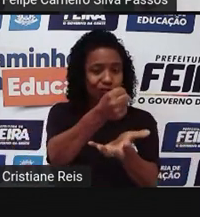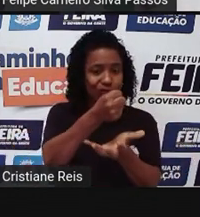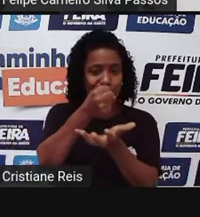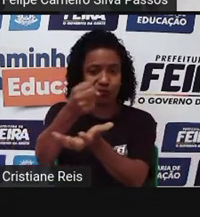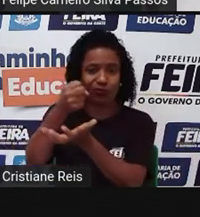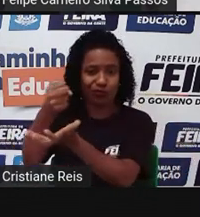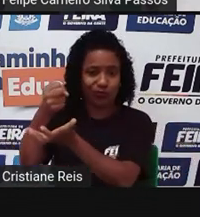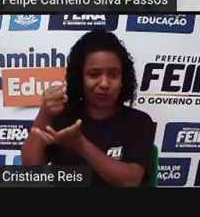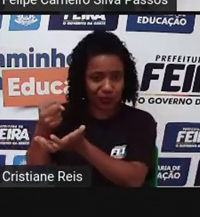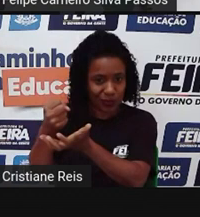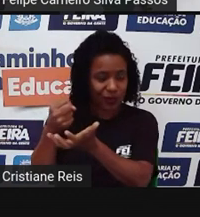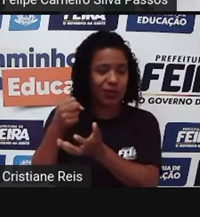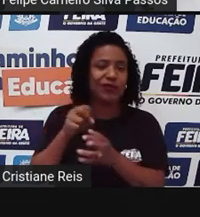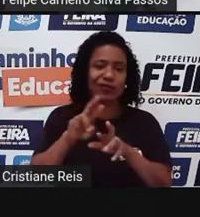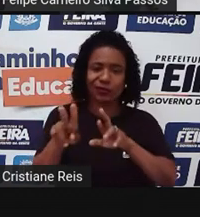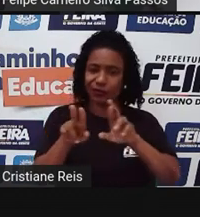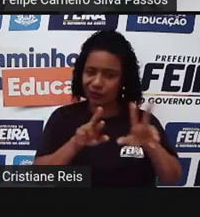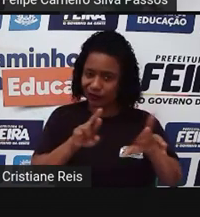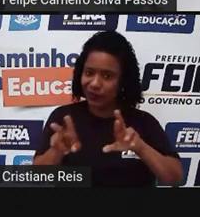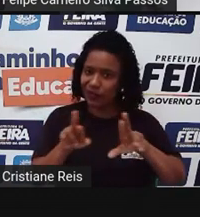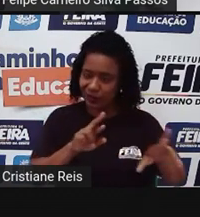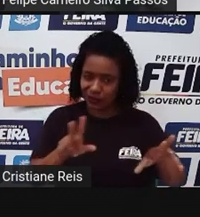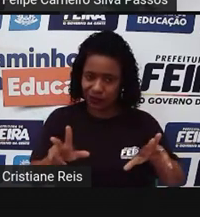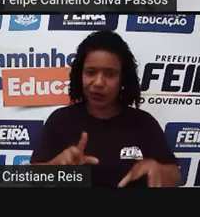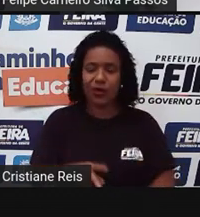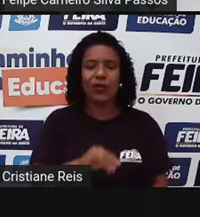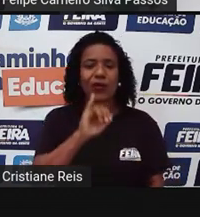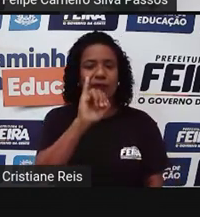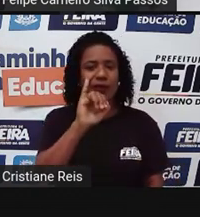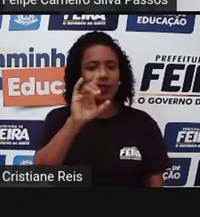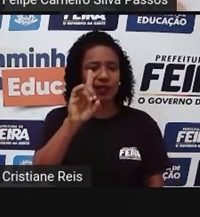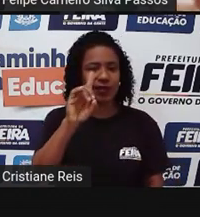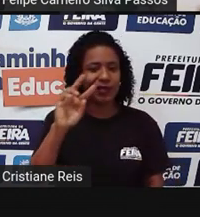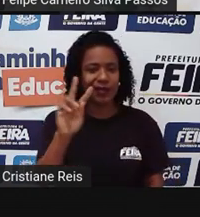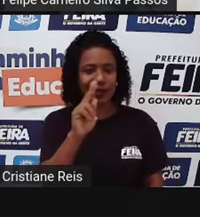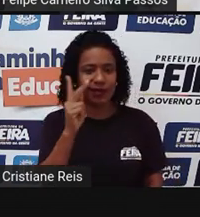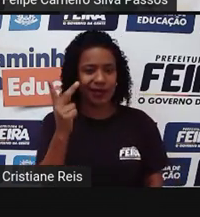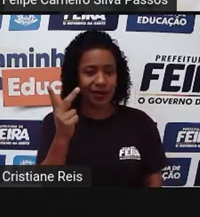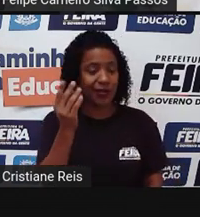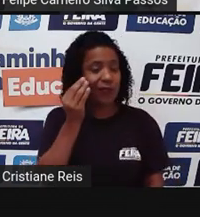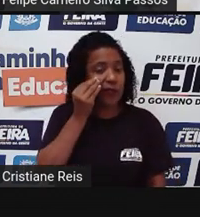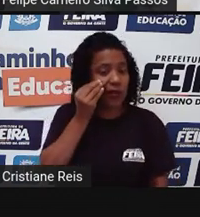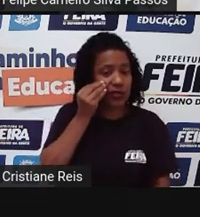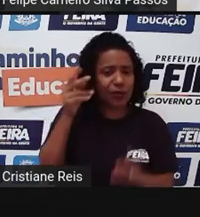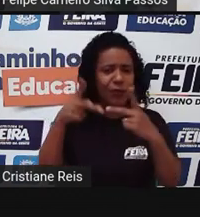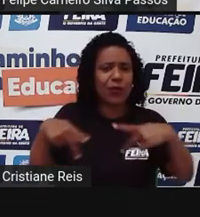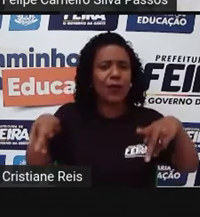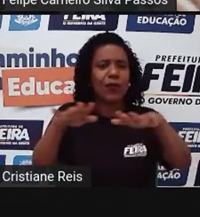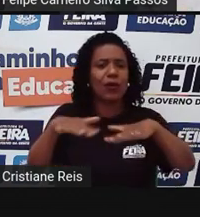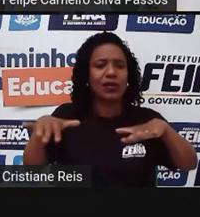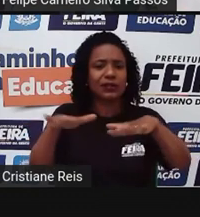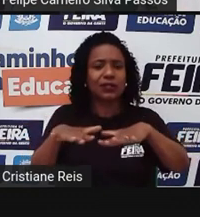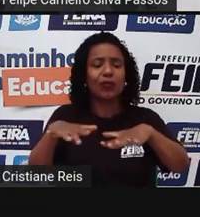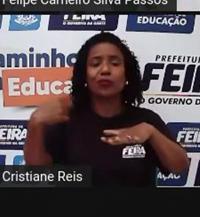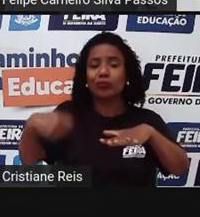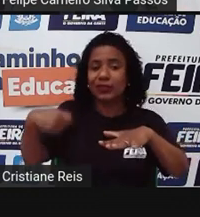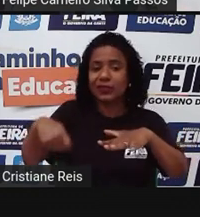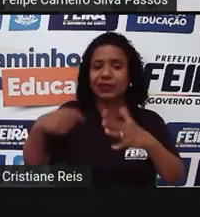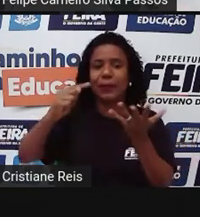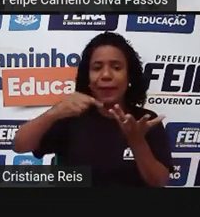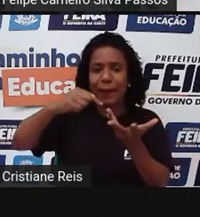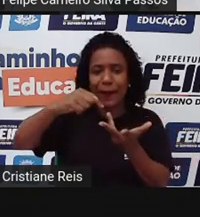IDH, que é Índice de Desenvolvimento Humano, que ele vai medir o desenvolvimento de uma população, né, a qualidade de vida de uma